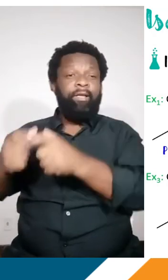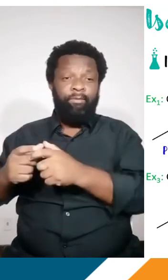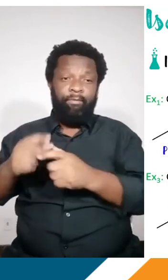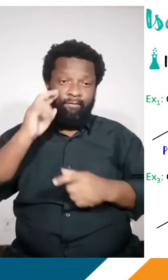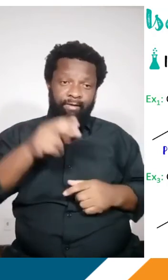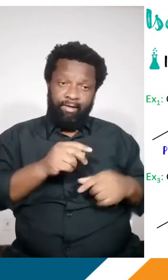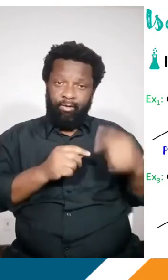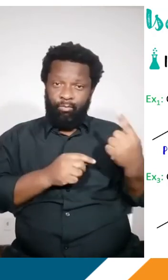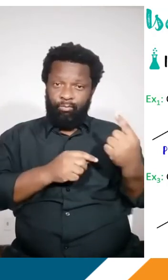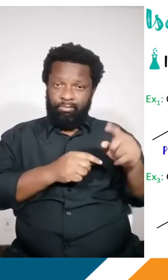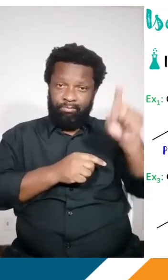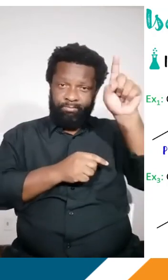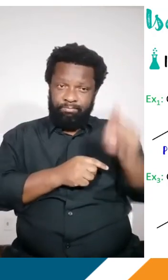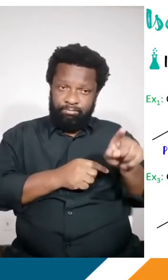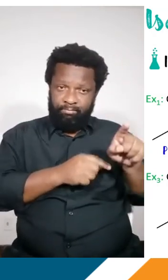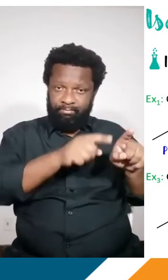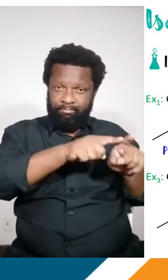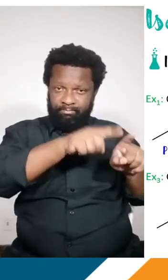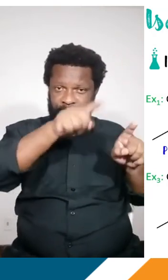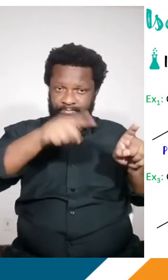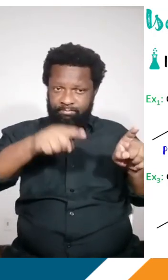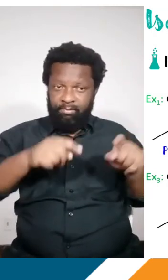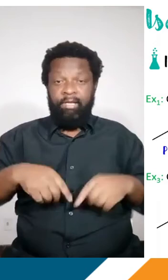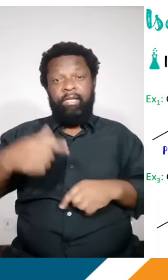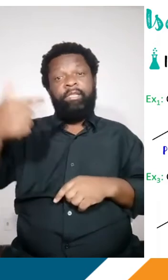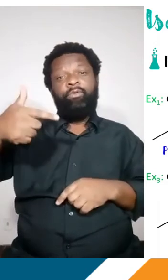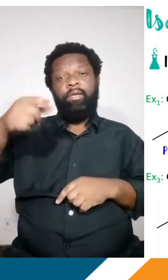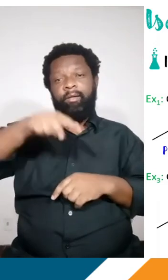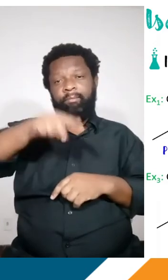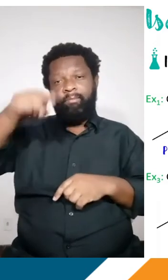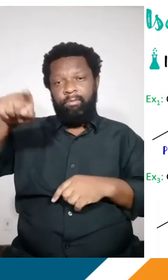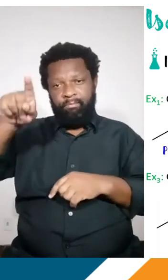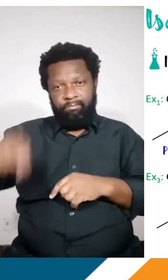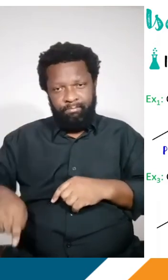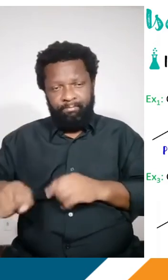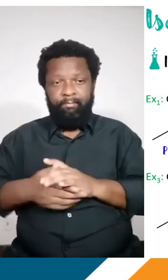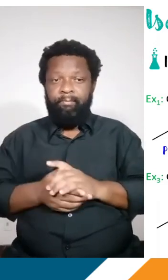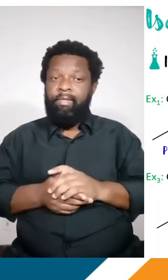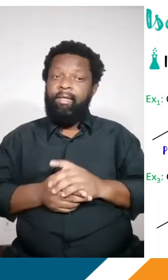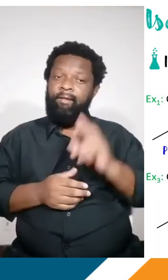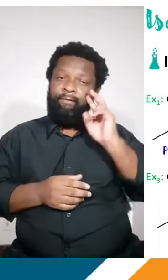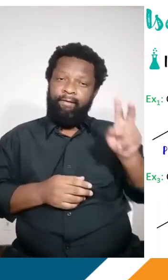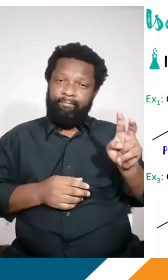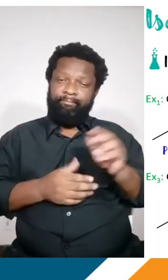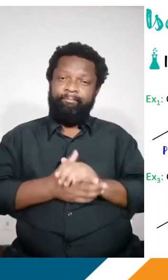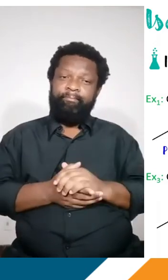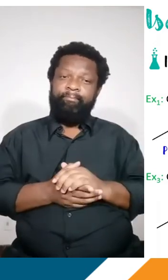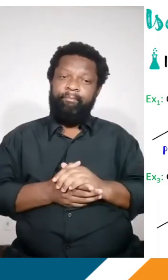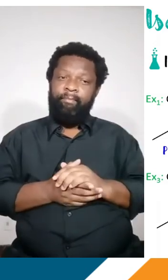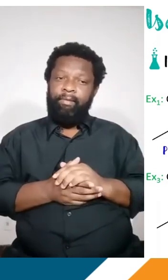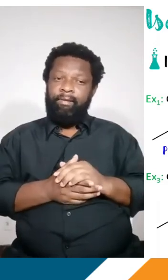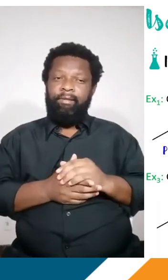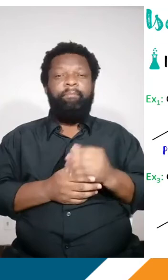que é isso aqui. Essa ramificação está na posição 2 e essa ramificação aqui